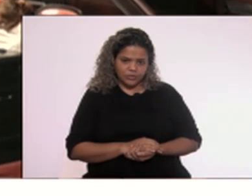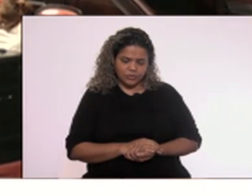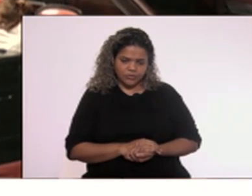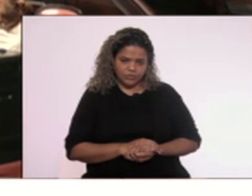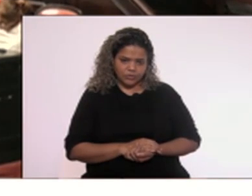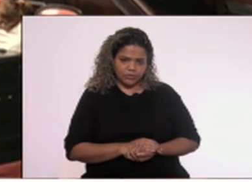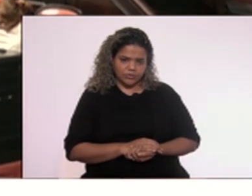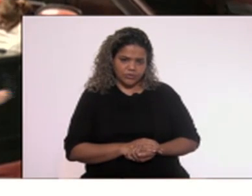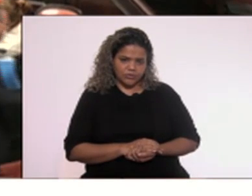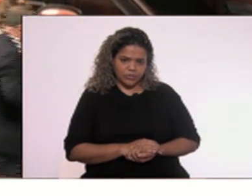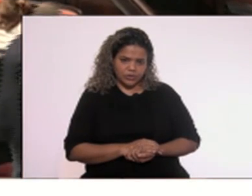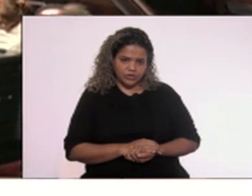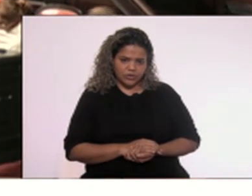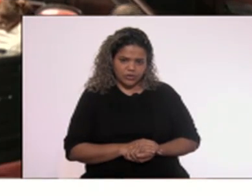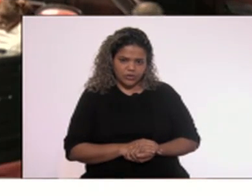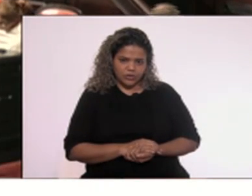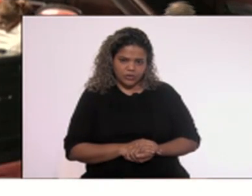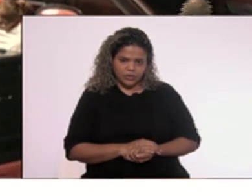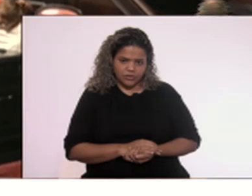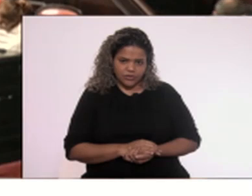Serafina, também está aqui.